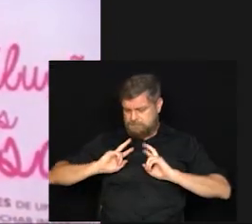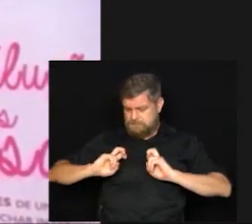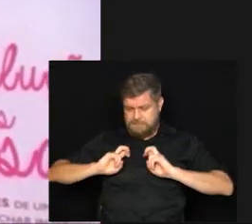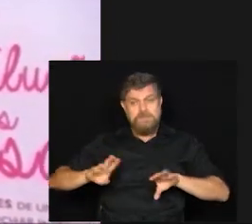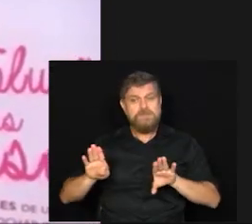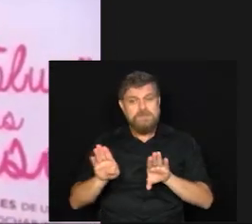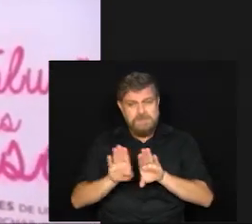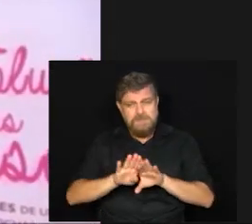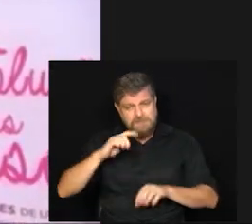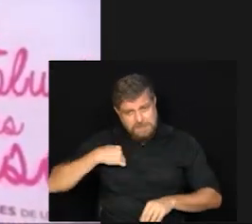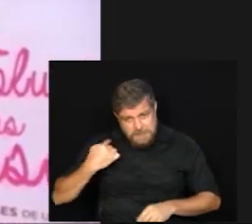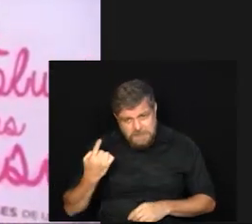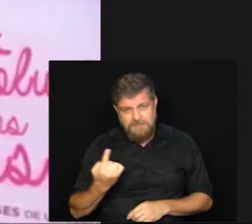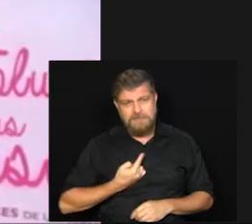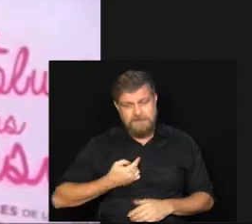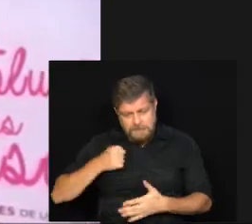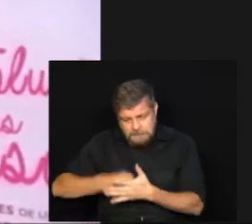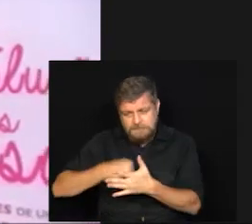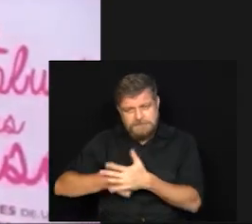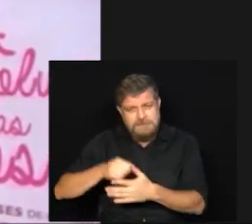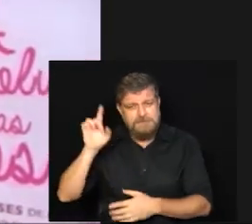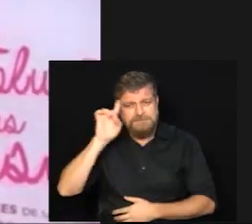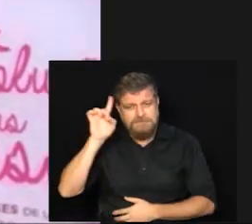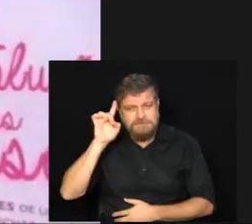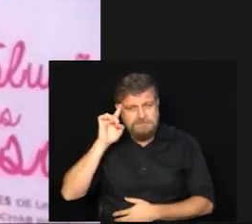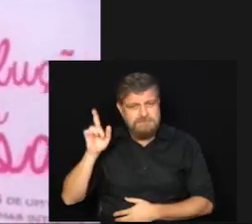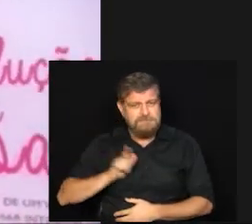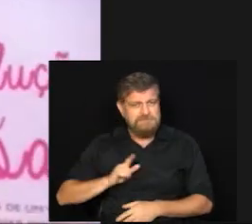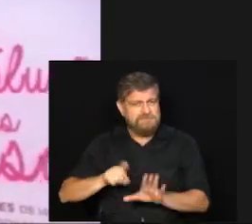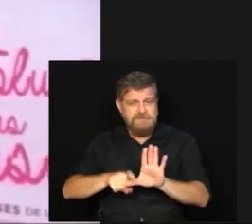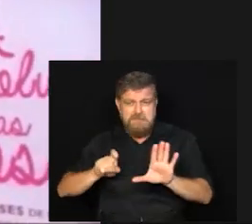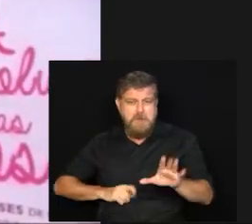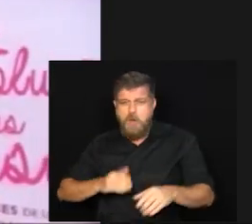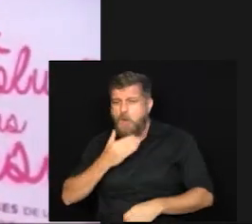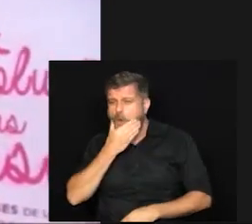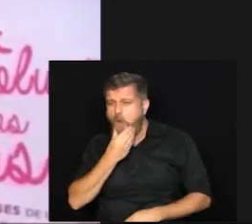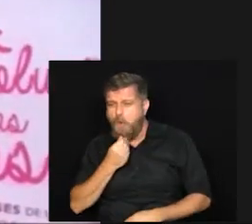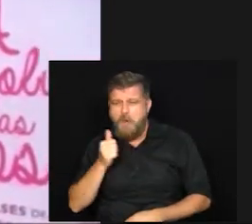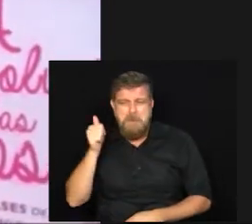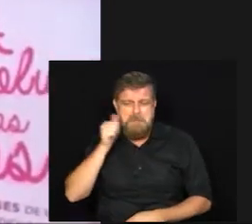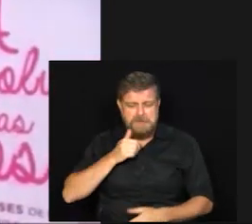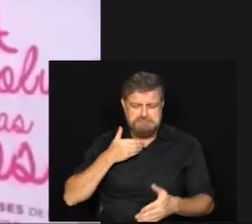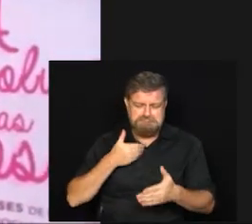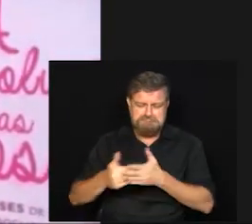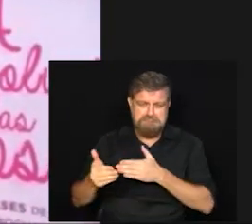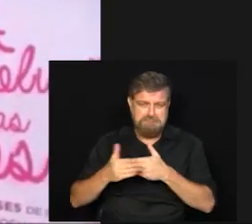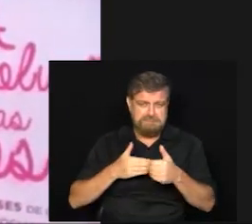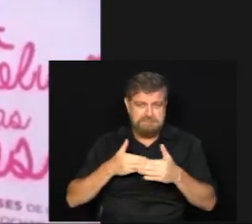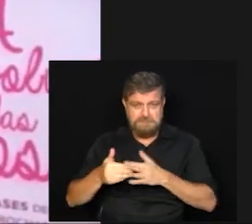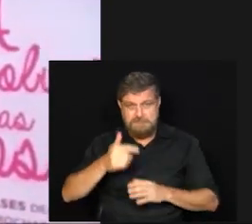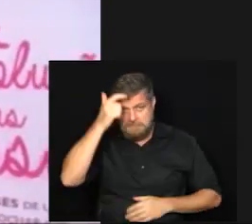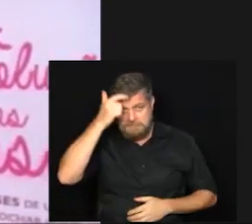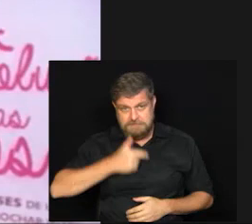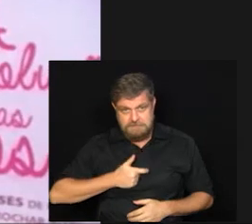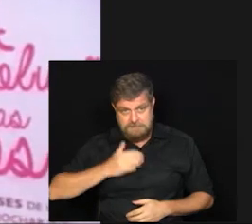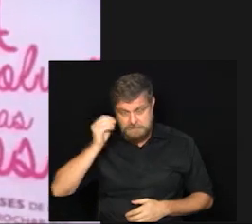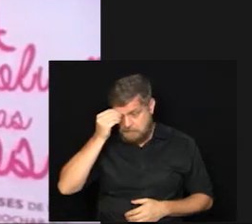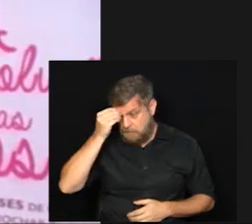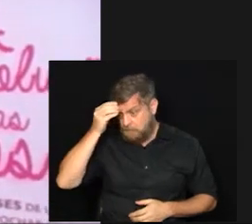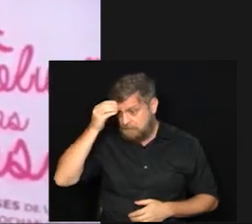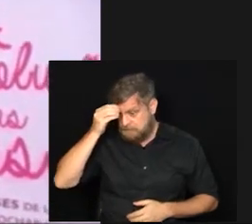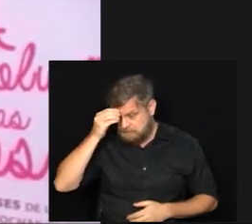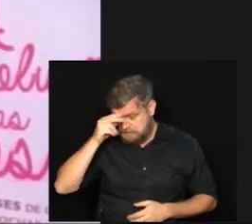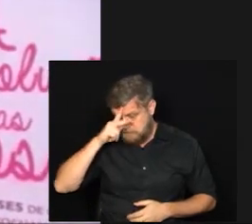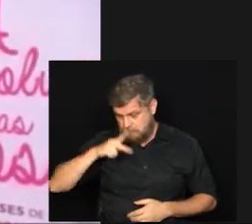arma para a gente lutar todos os dias, independente de ser mulher ou não, né? Eu considero conhecimento e